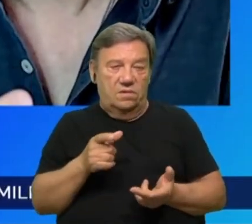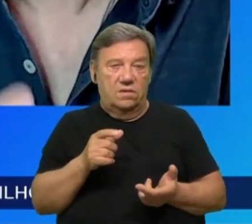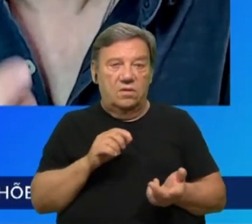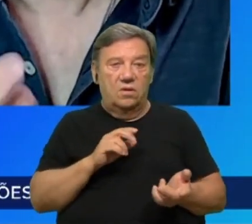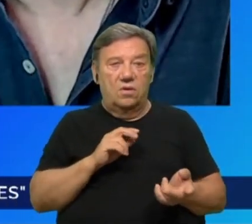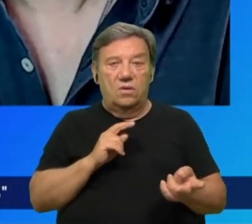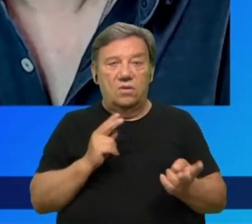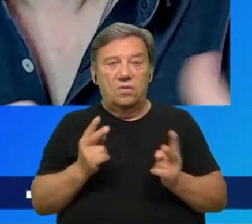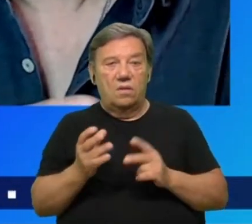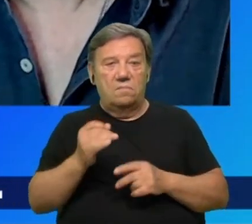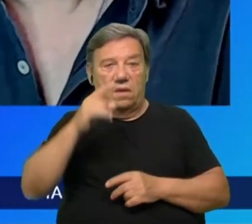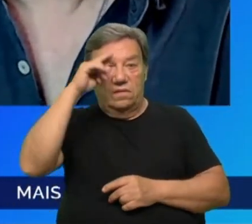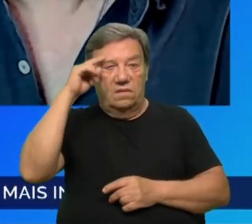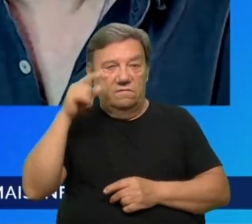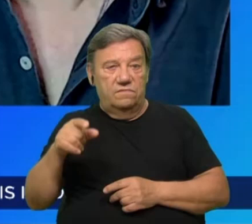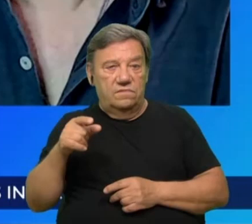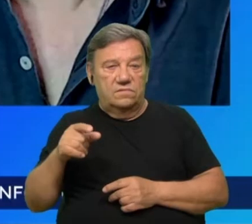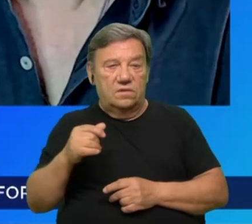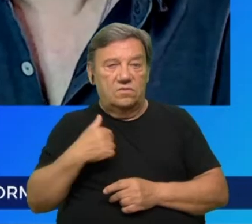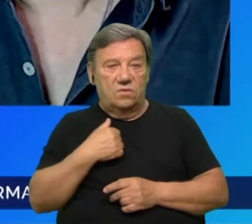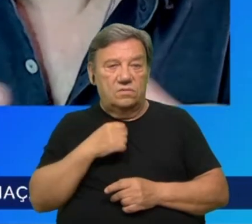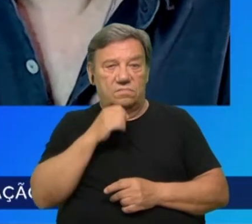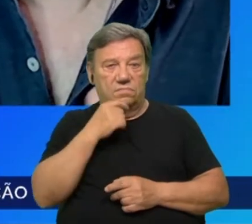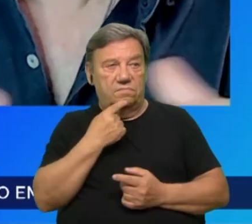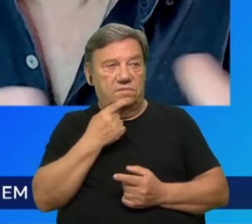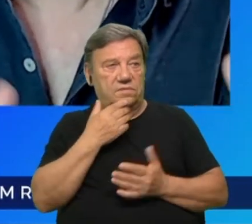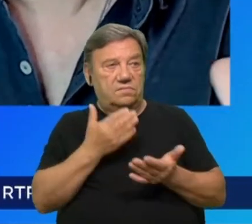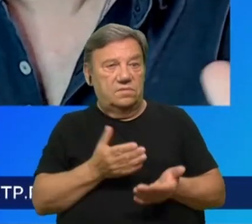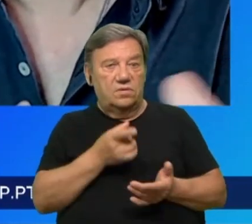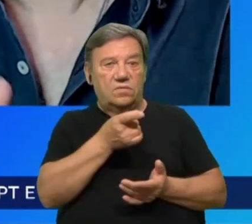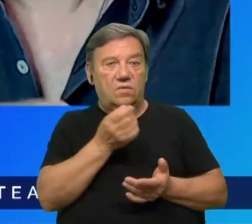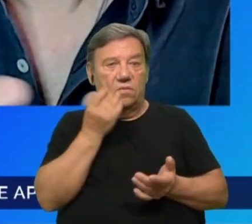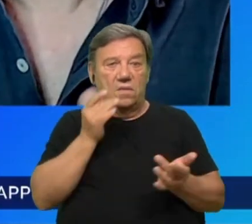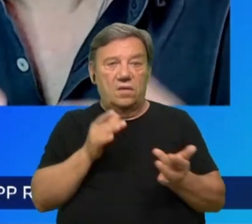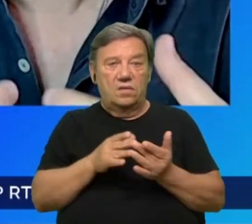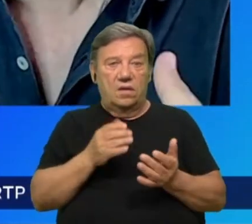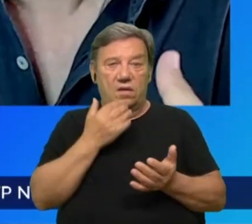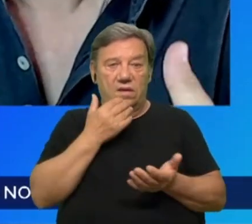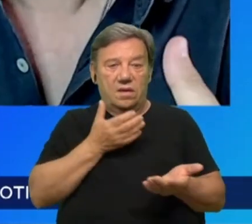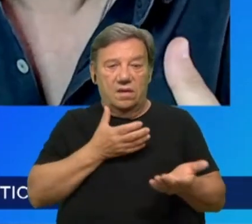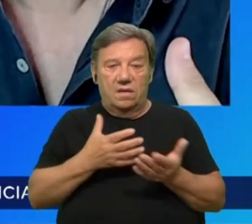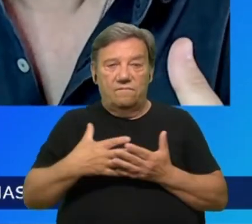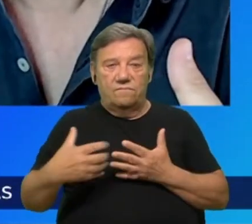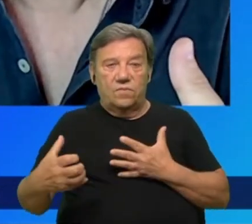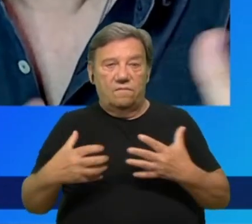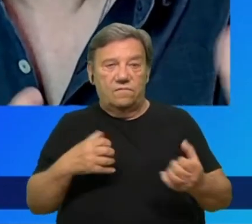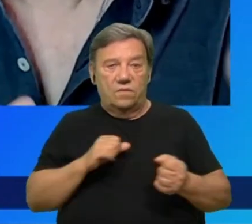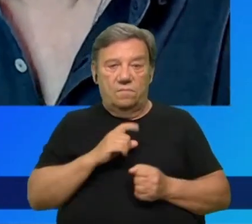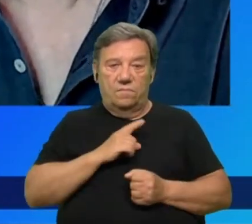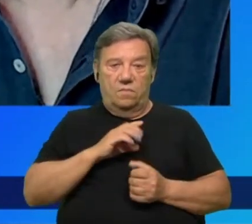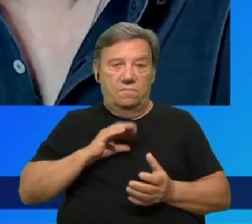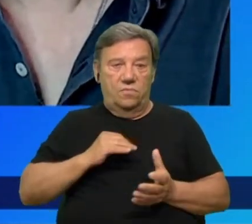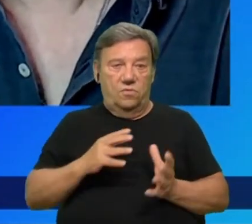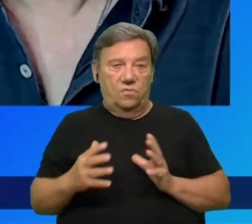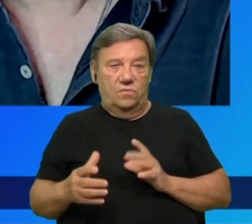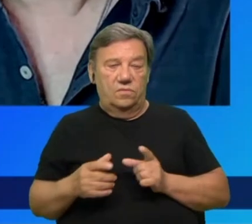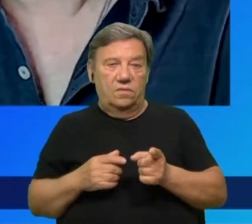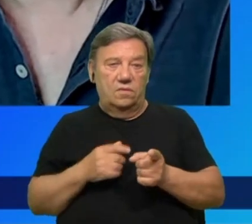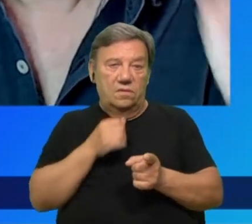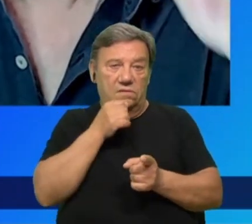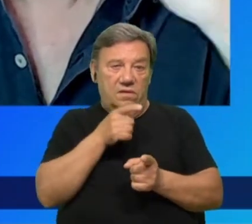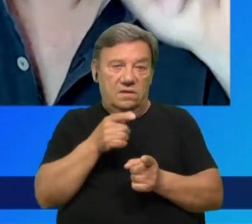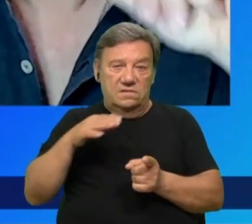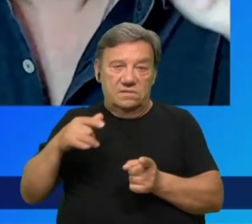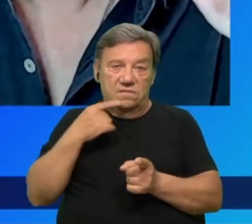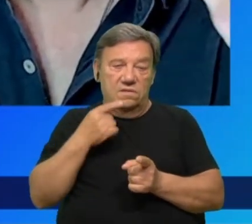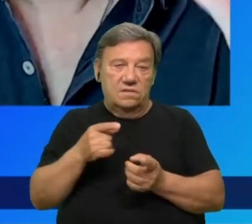torna muito mais difícil nós percebermos a sua interação gravitacional com o nosso próprio planeta. E, portanto, o que dizem os